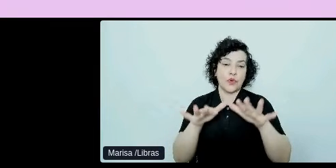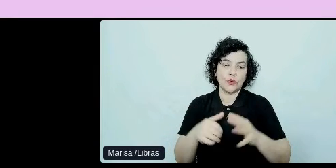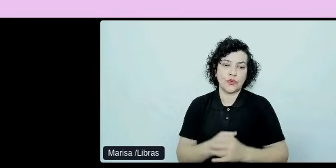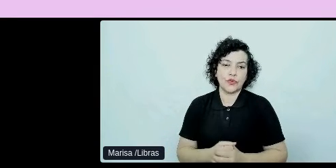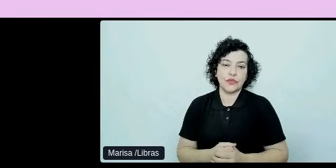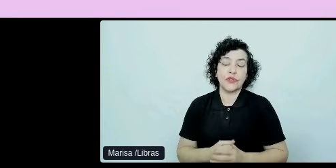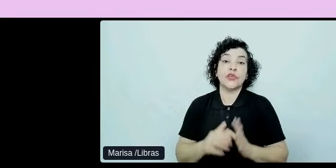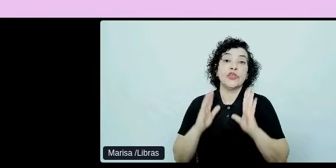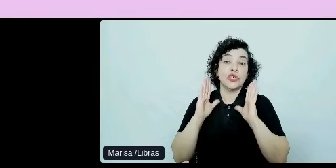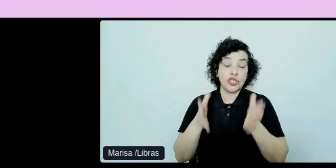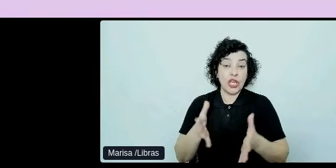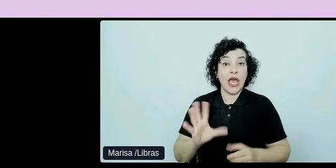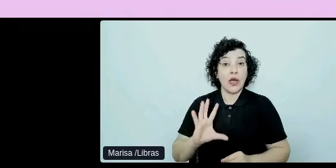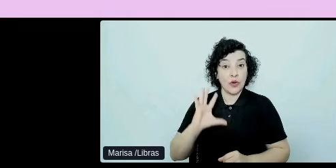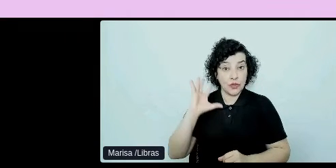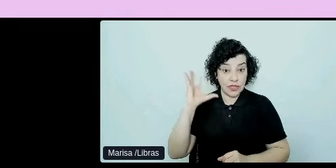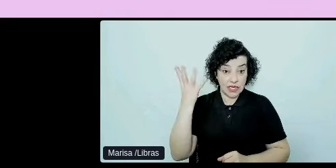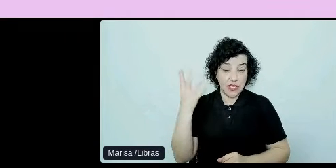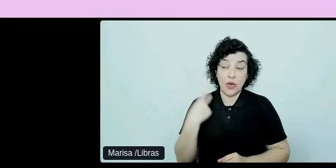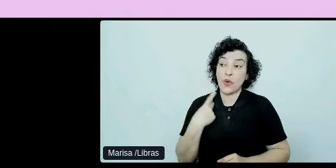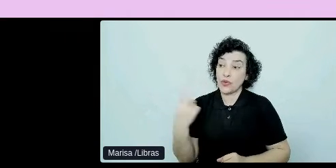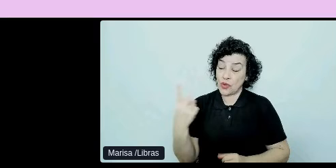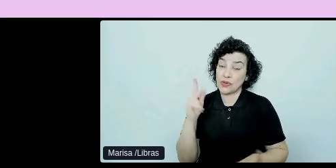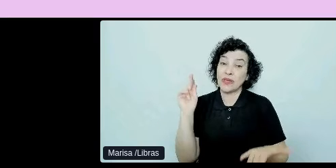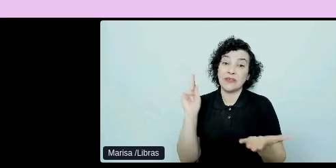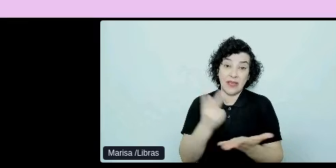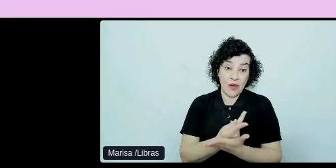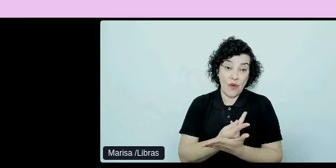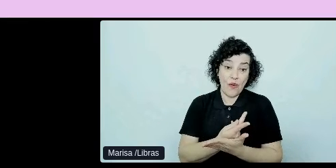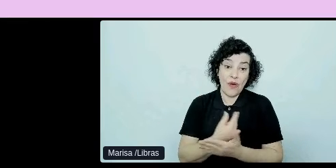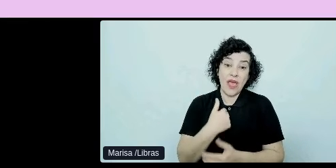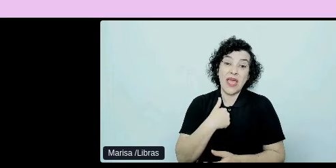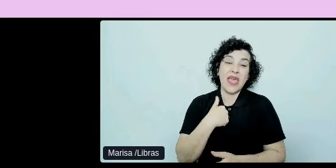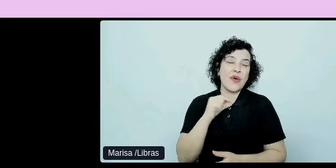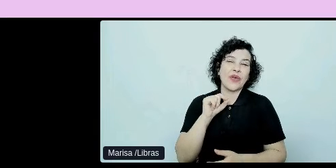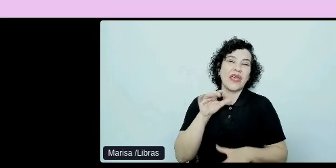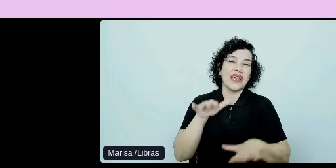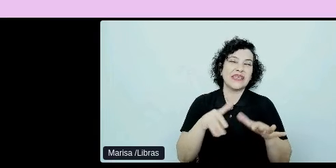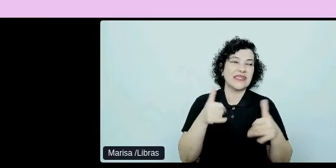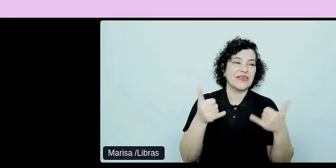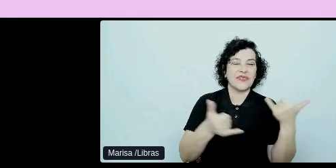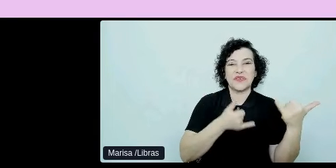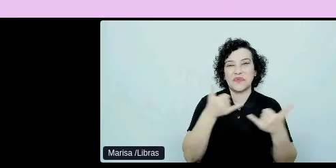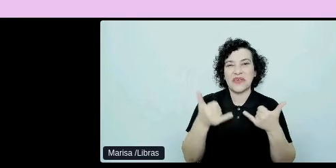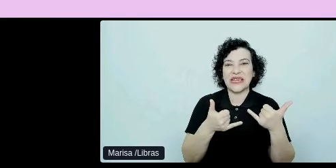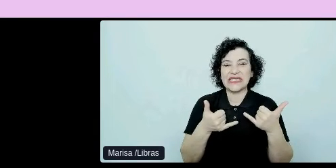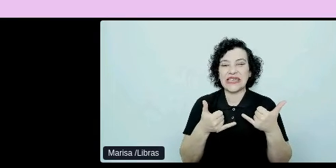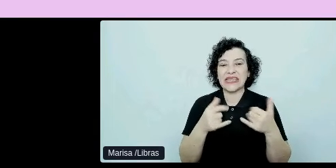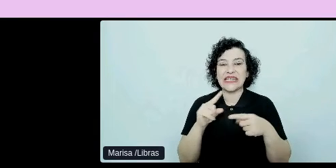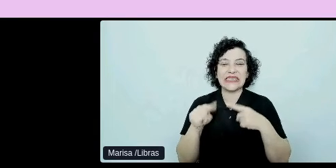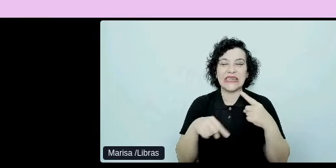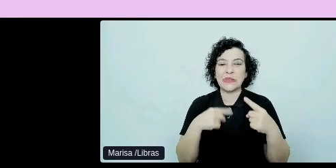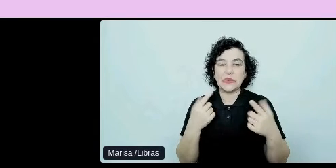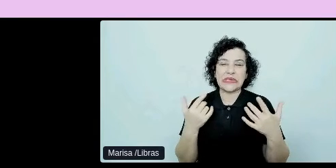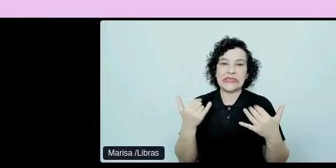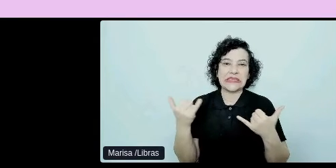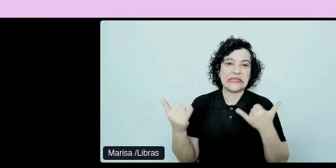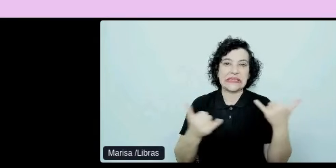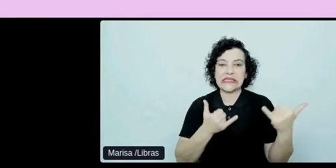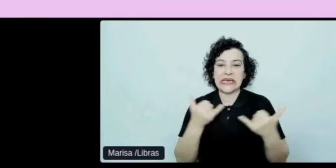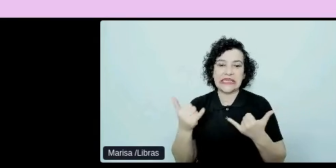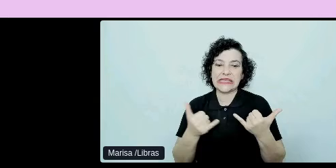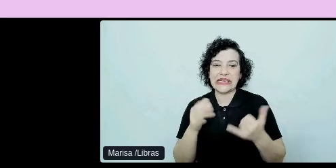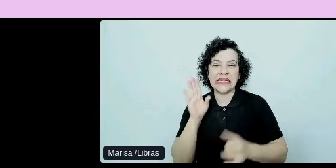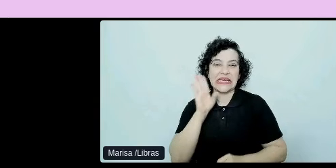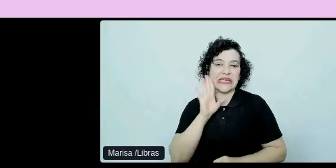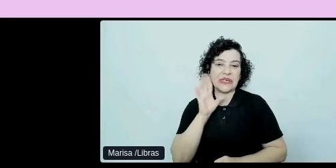teve situações em que a gente errou, em que, a gente, sei lá, eu vou fazer uma brincadeira ou um comentário, e aí sai de um jeito que,